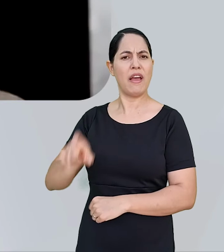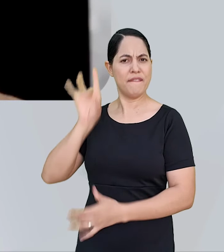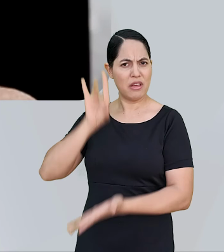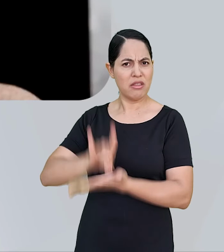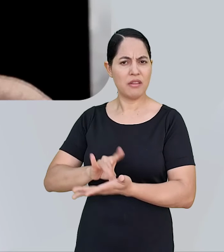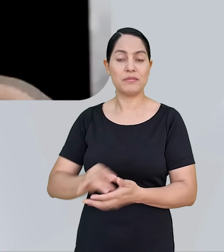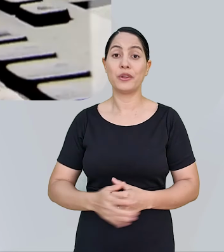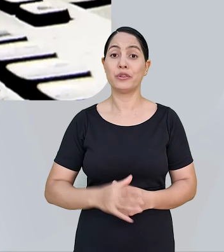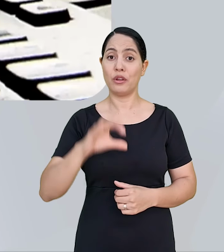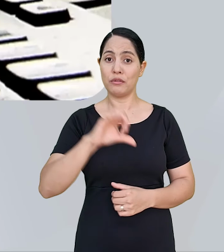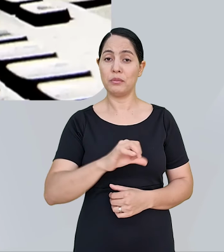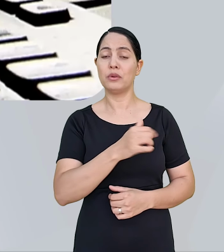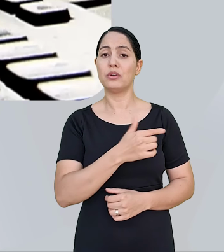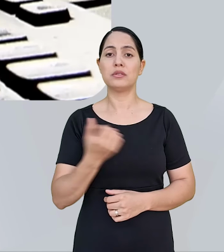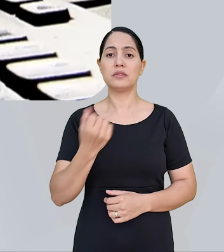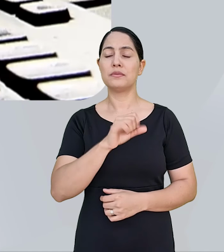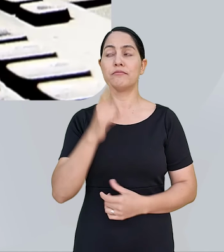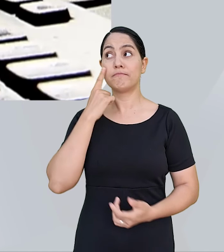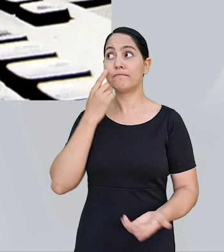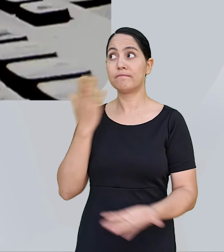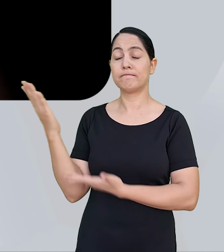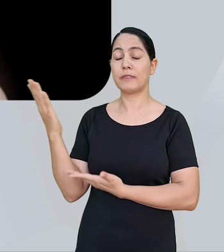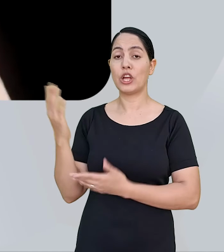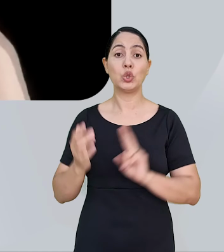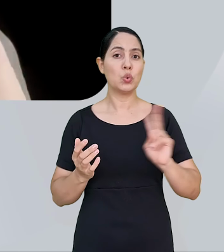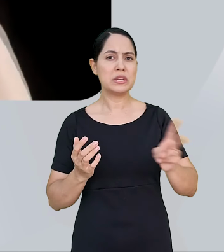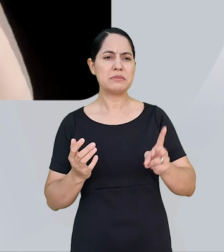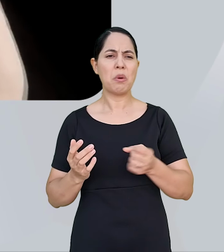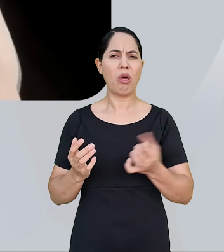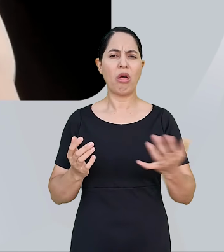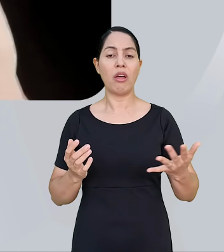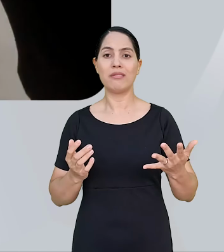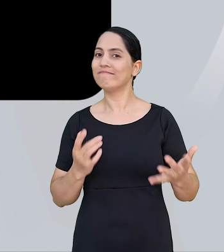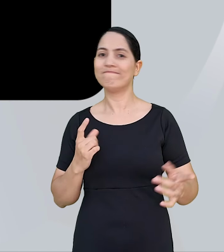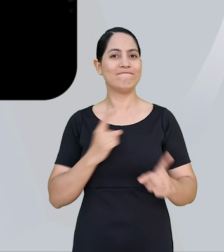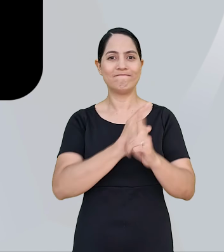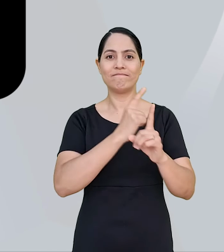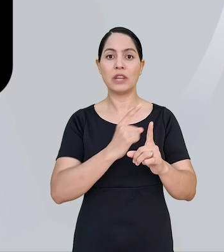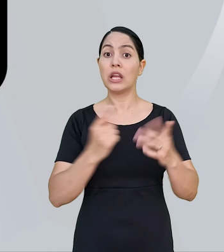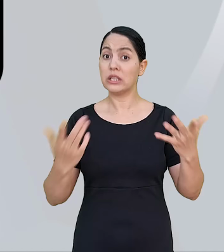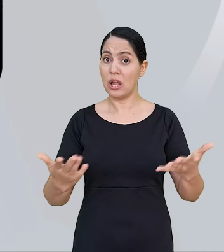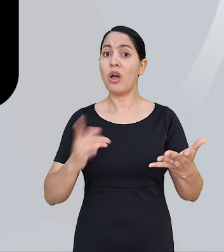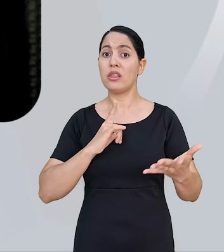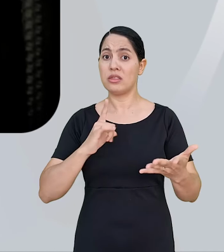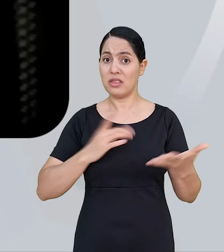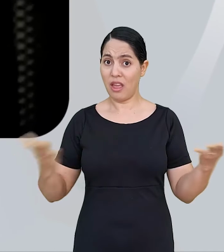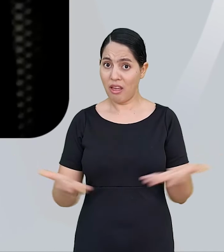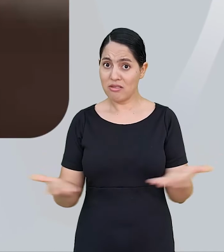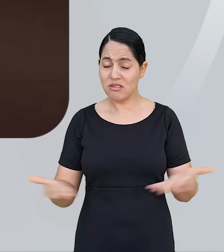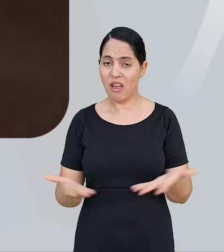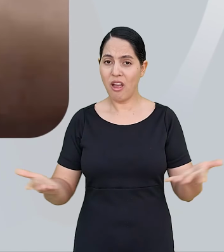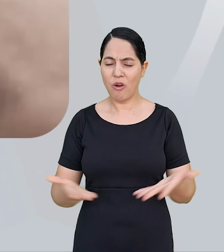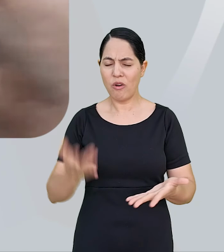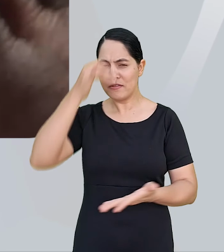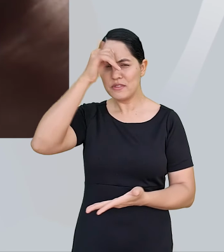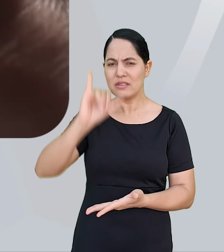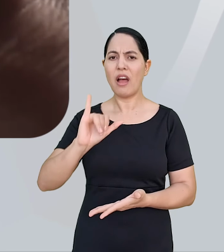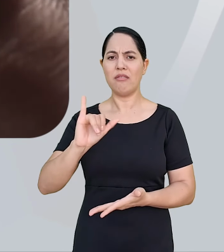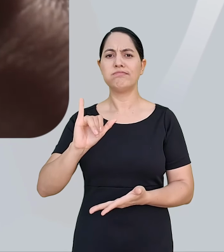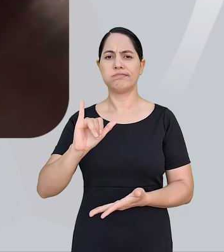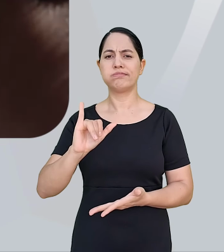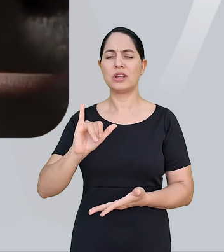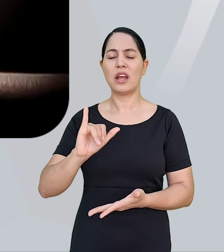9.221 foram validadas e 2.070 não foram confirmadas. Ou seja, até agora, a plataforma ajudou a evitar mais de